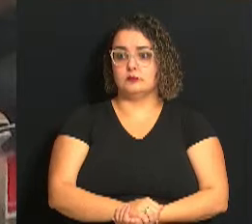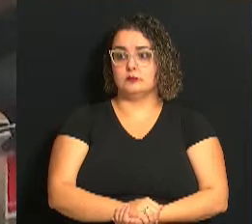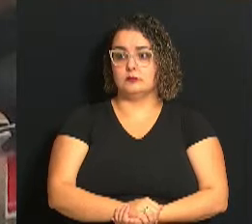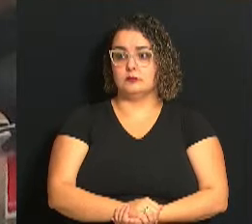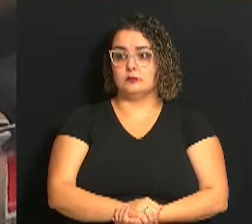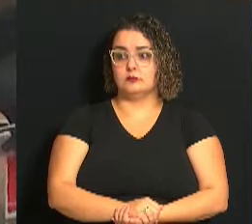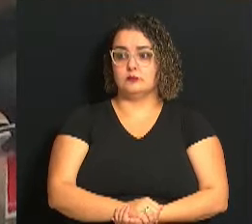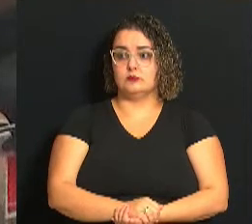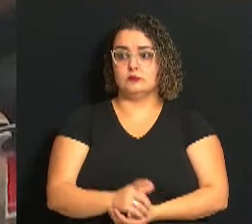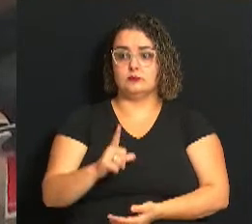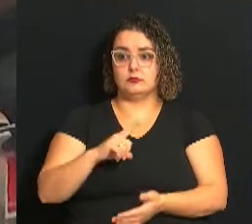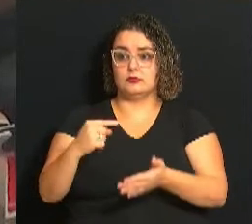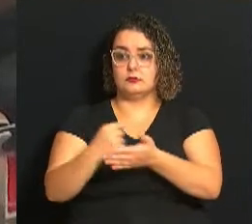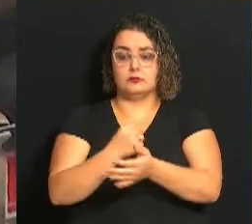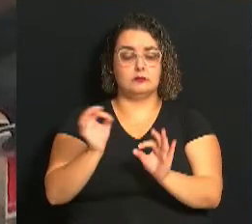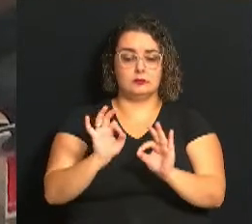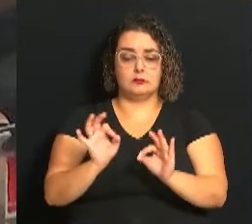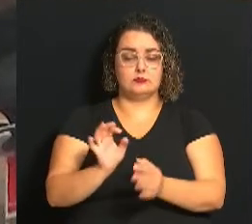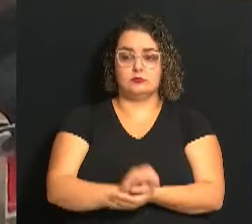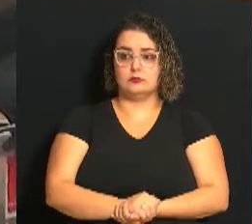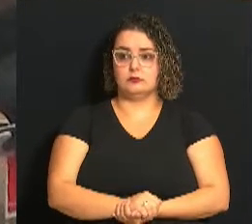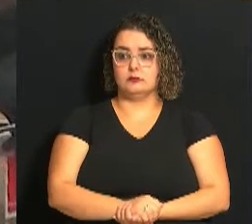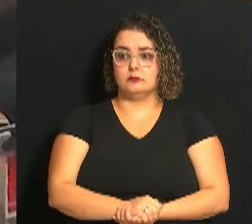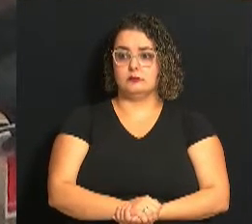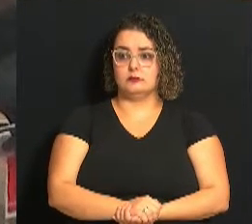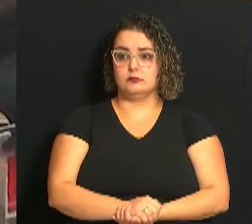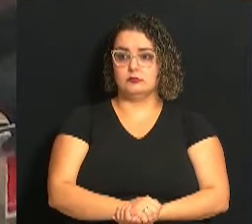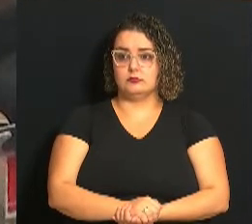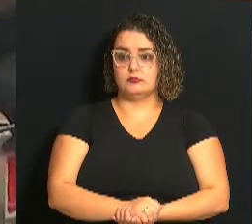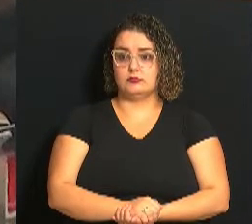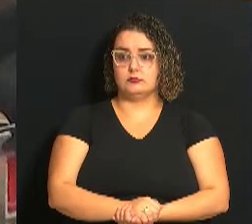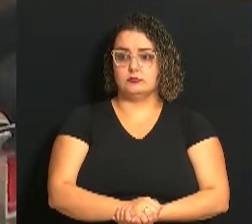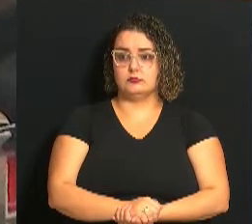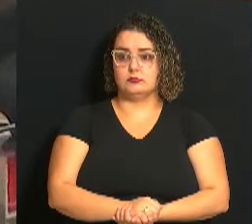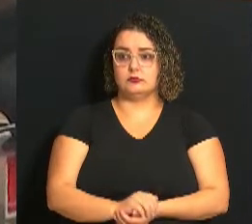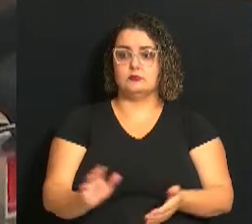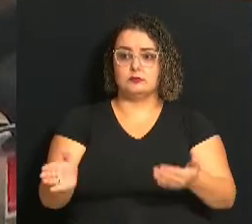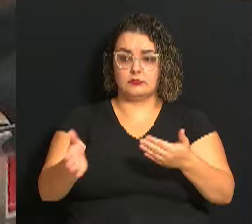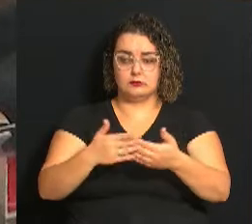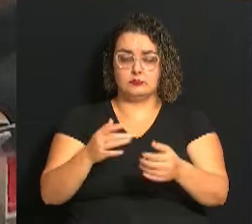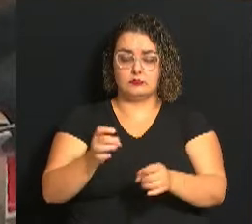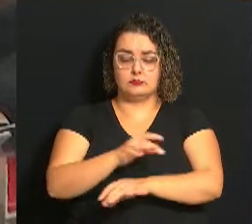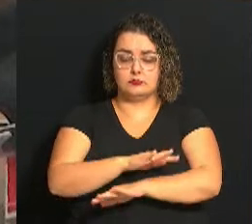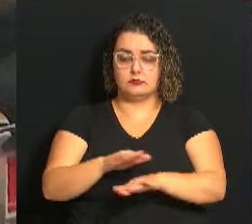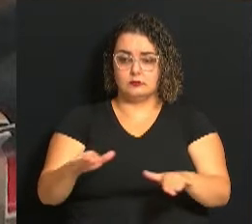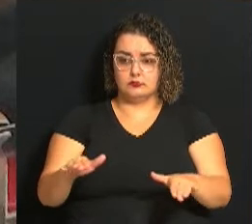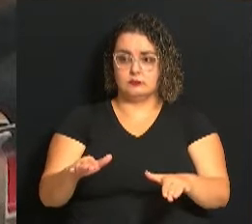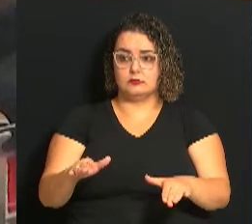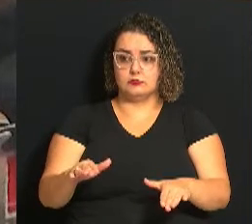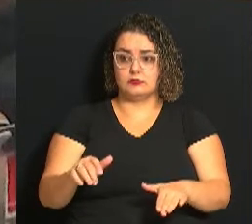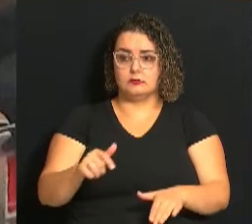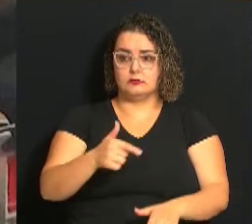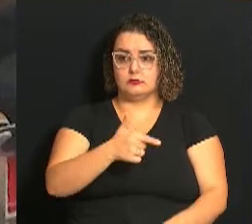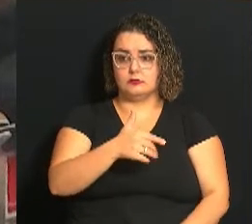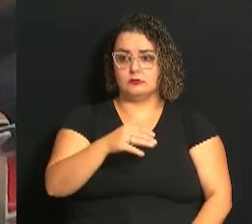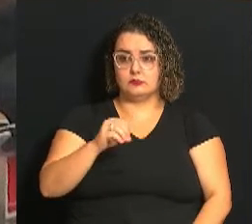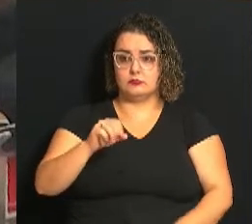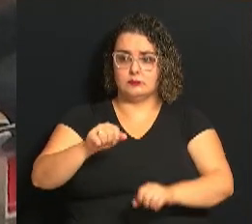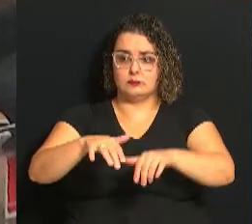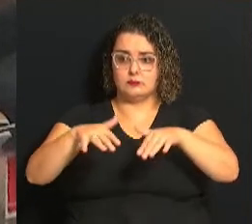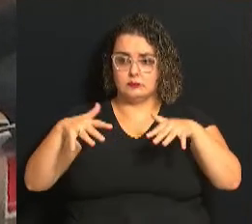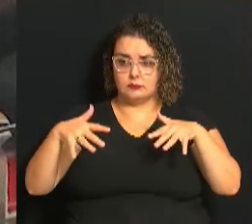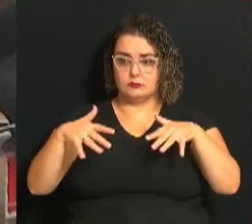alguma pergunta? Nenhuma? Da população? Então, eu declaro encerrada a 20ª audiência